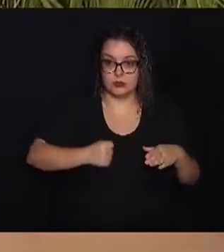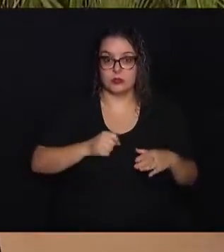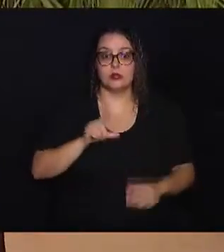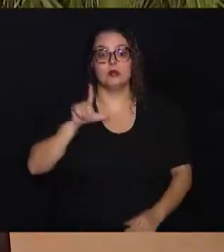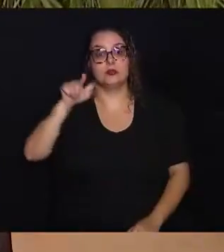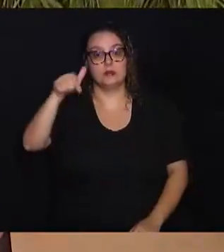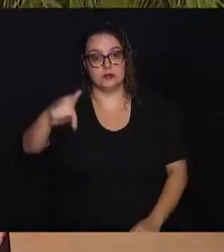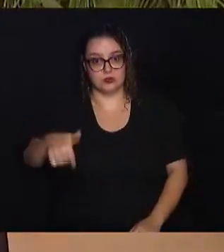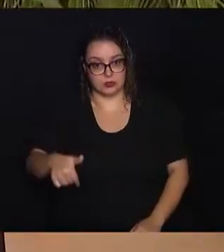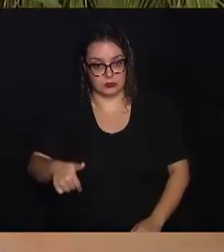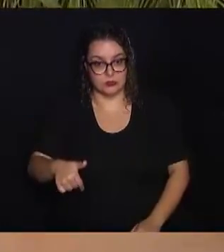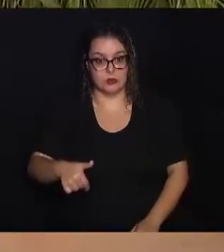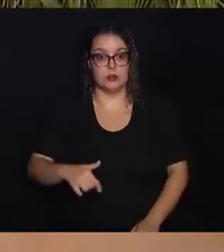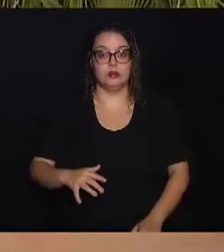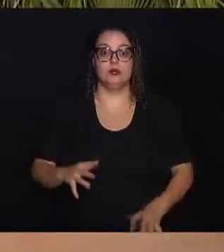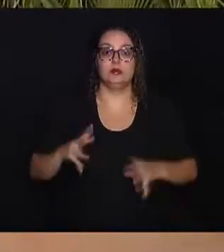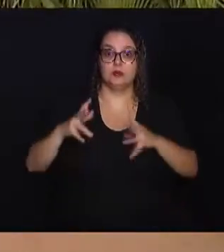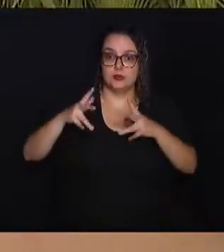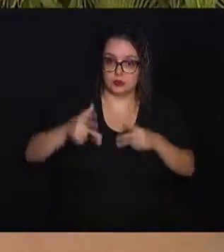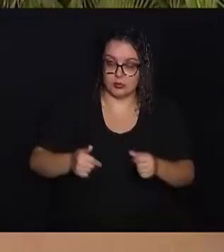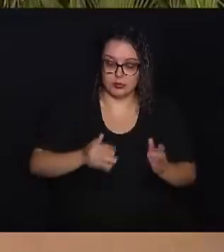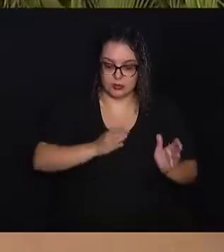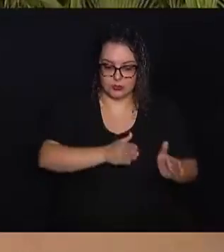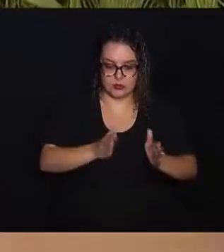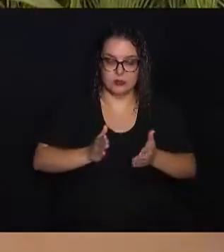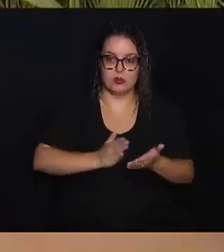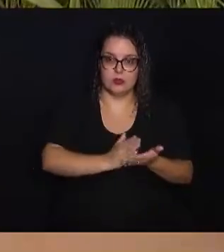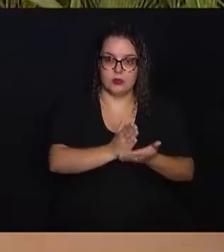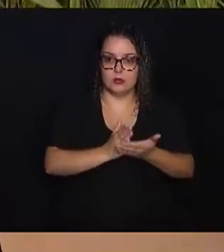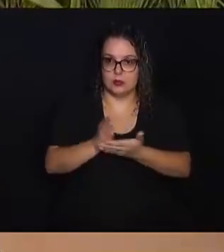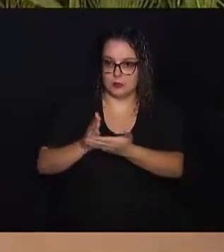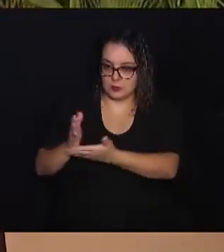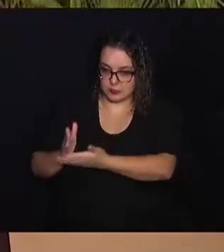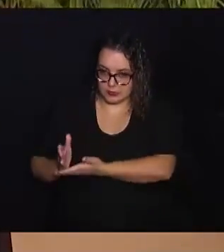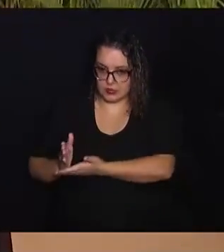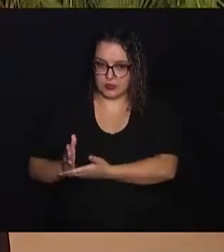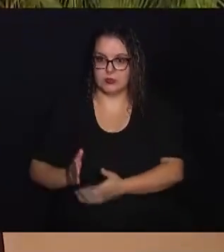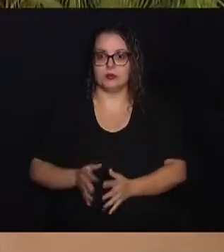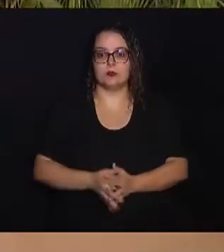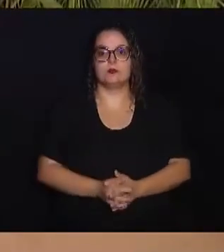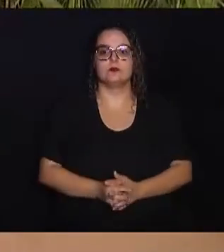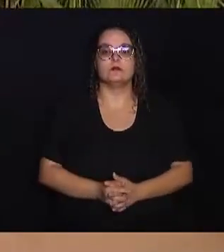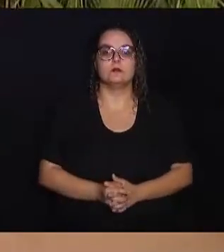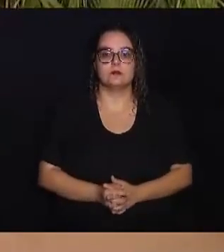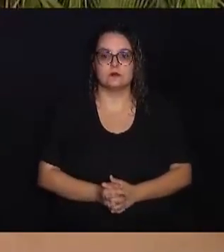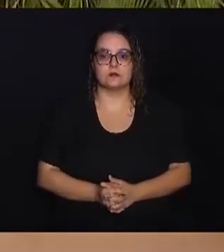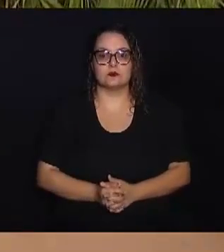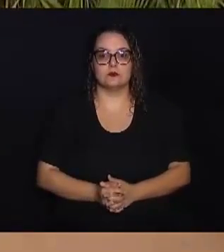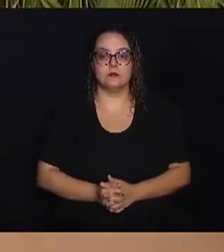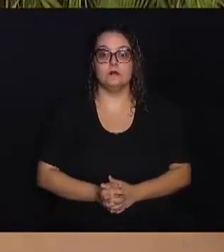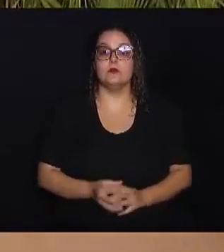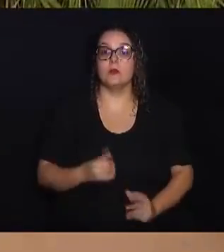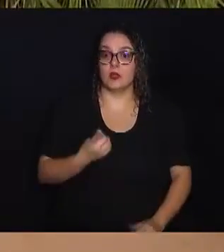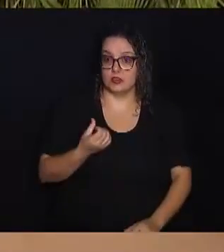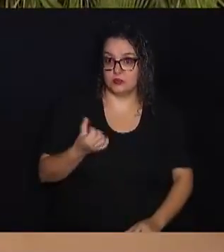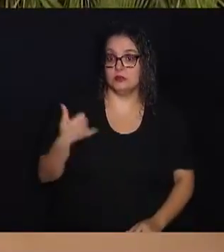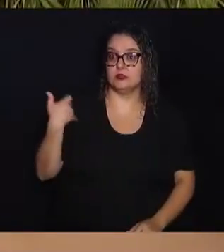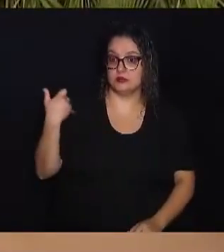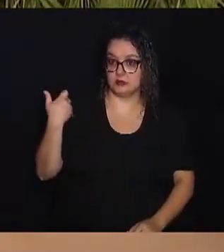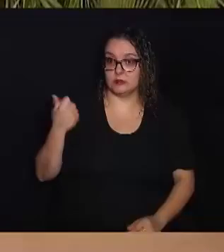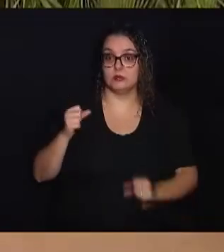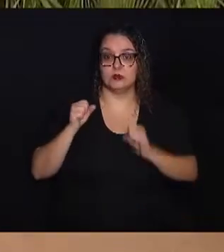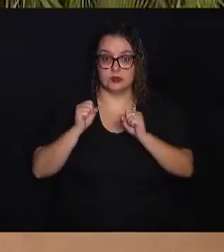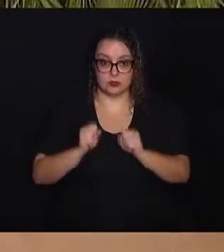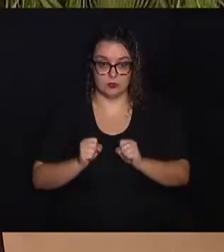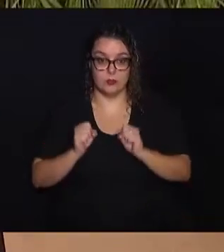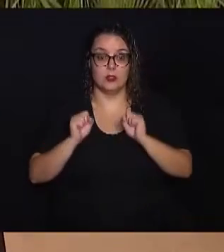que ele passou por todos esses processos, ele, a partir de 16 anos, ele